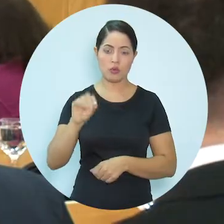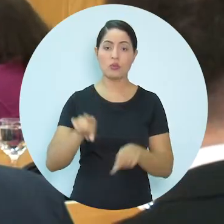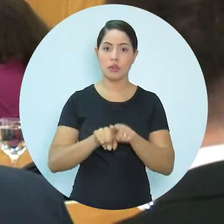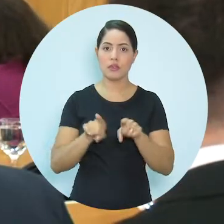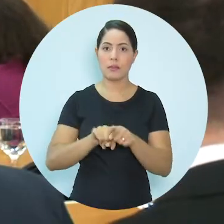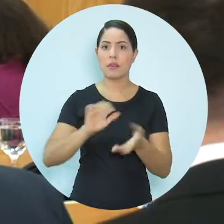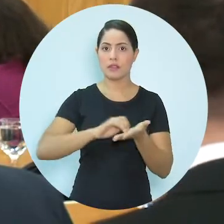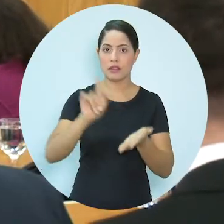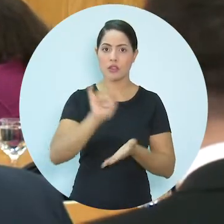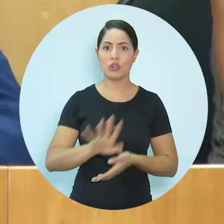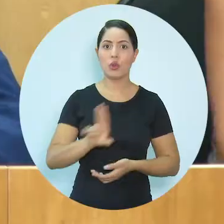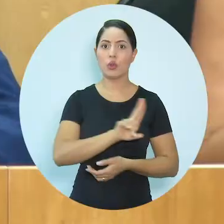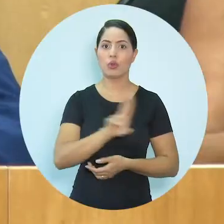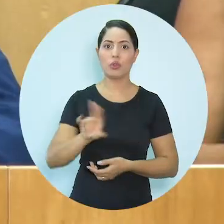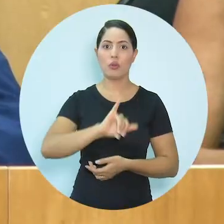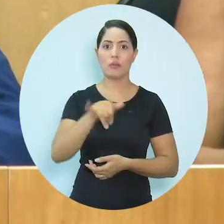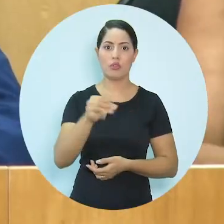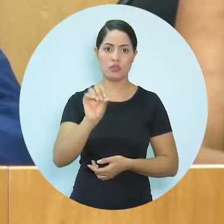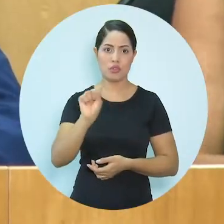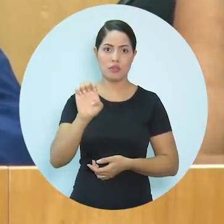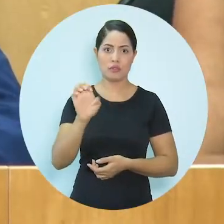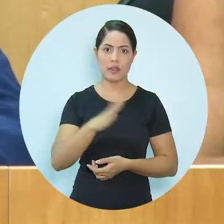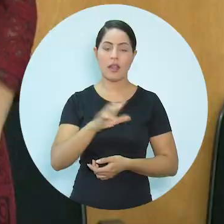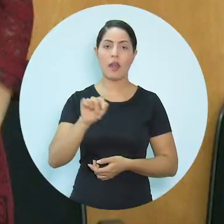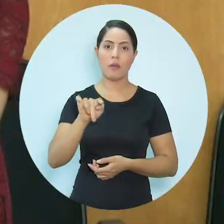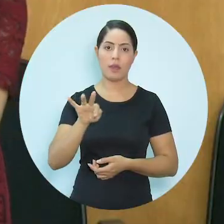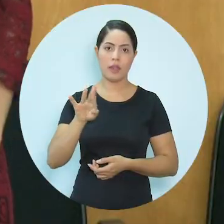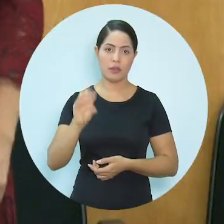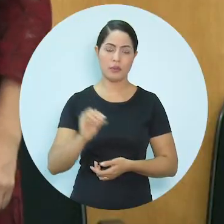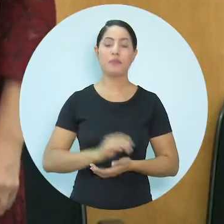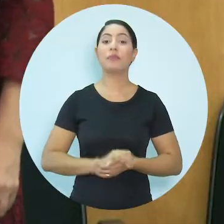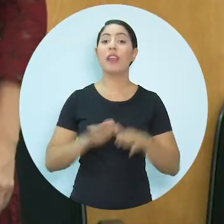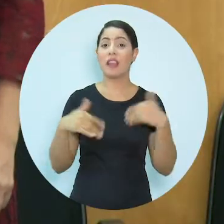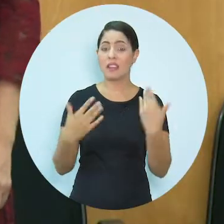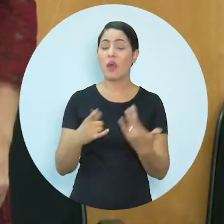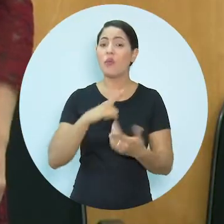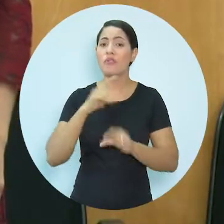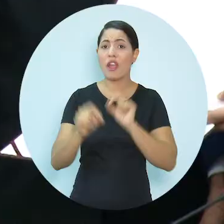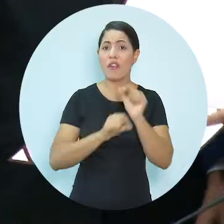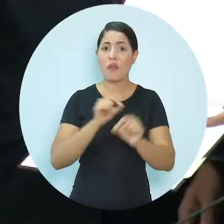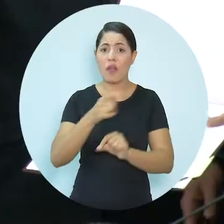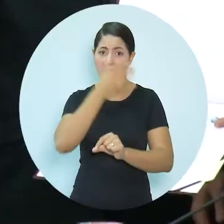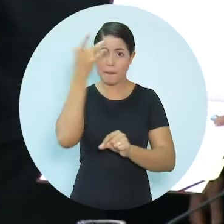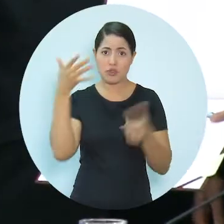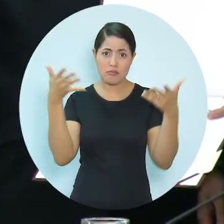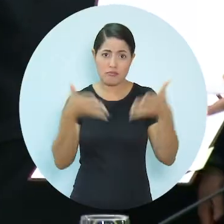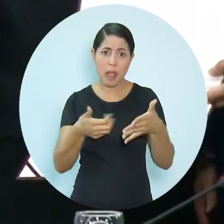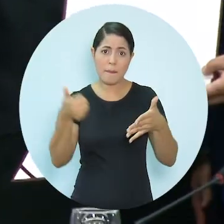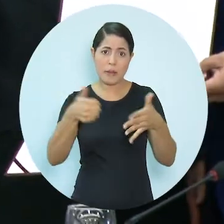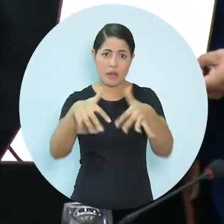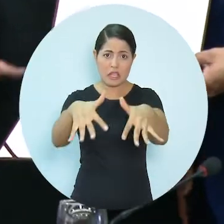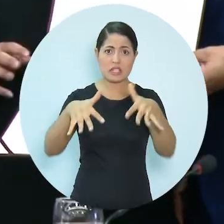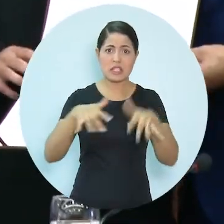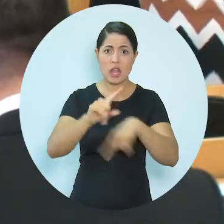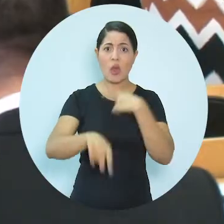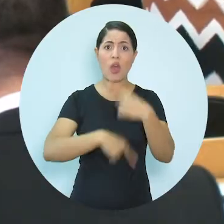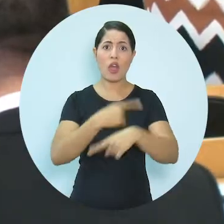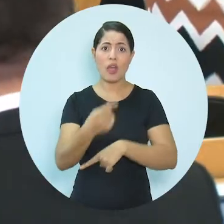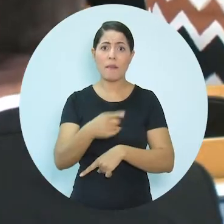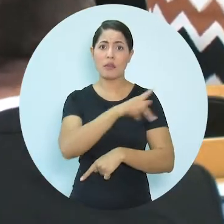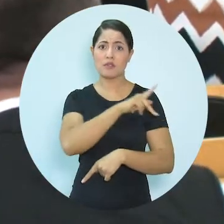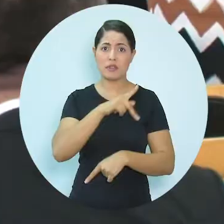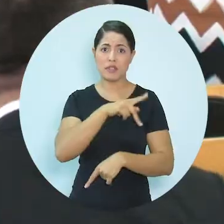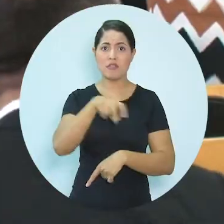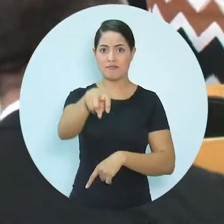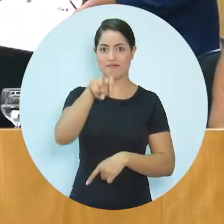o secretário-geral José Alberto Simonetti. Logo no início da sessão, os novos membros do Colégio de Presidentes dos Tribunais de Ética